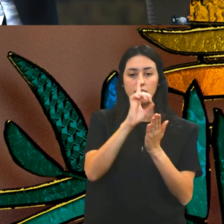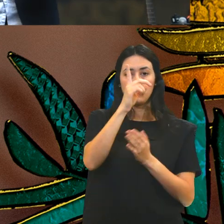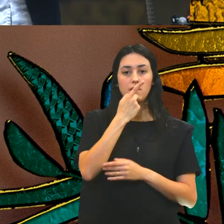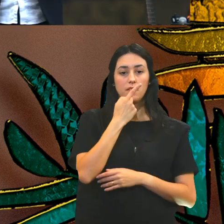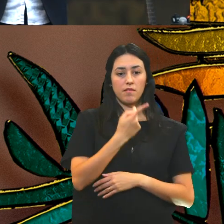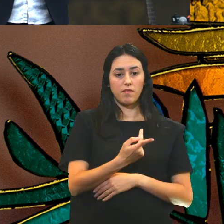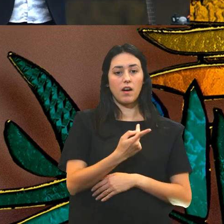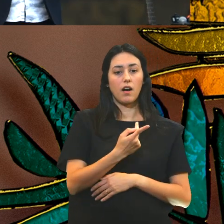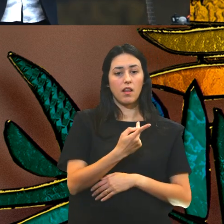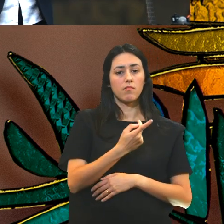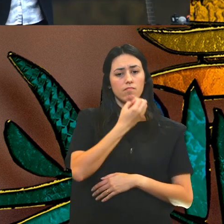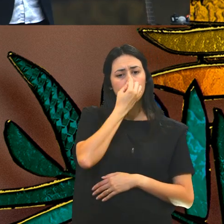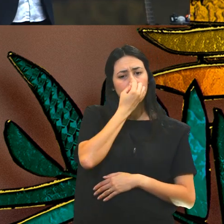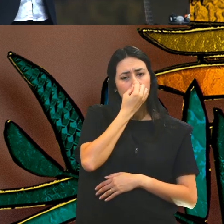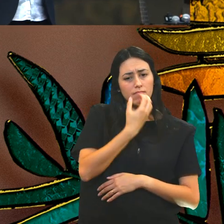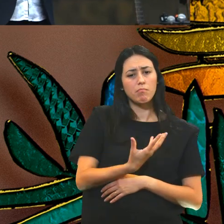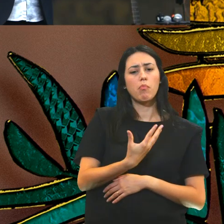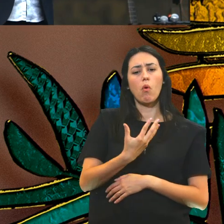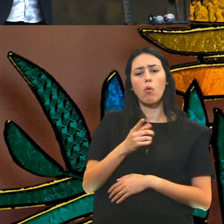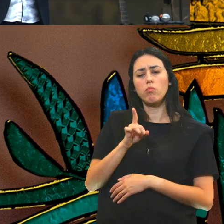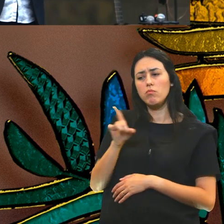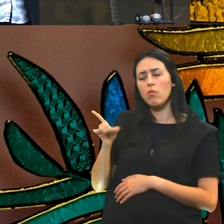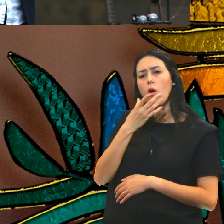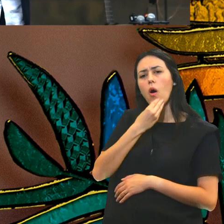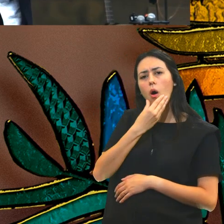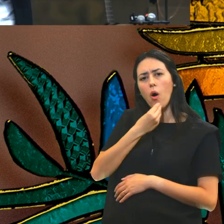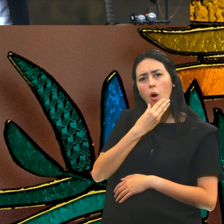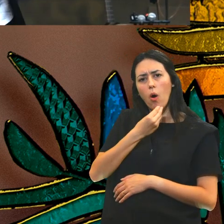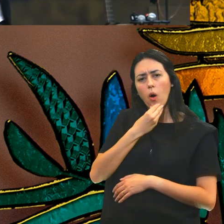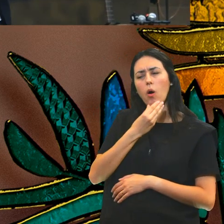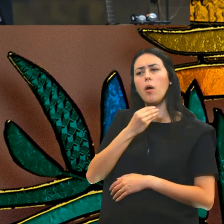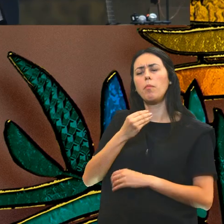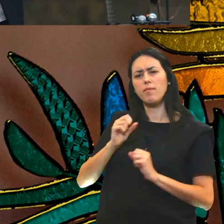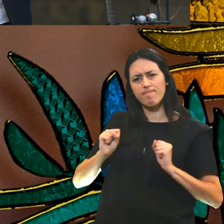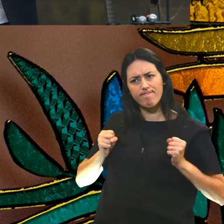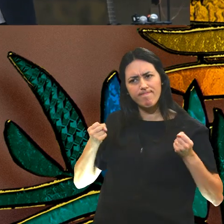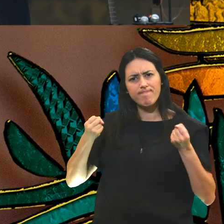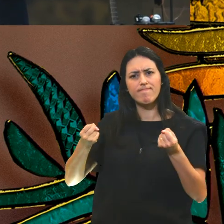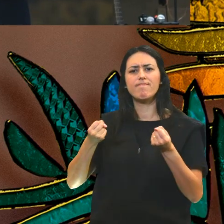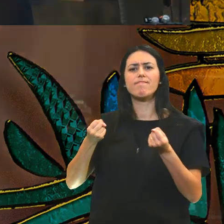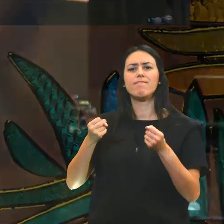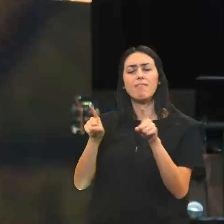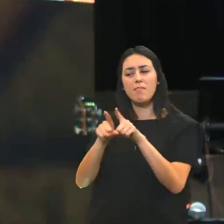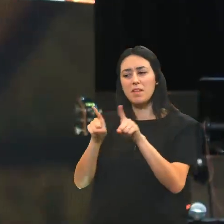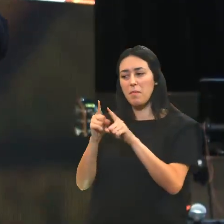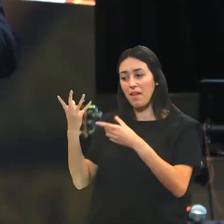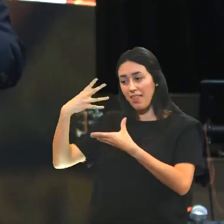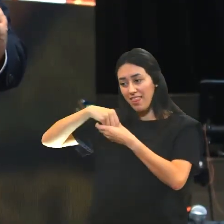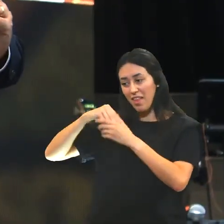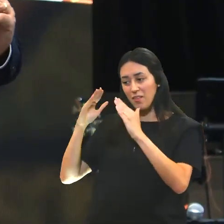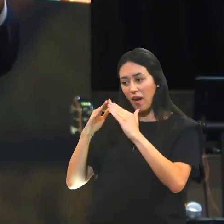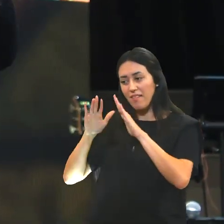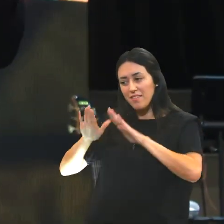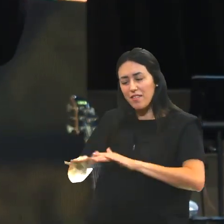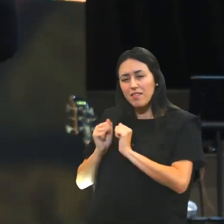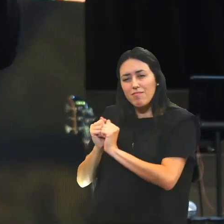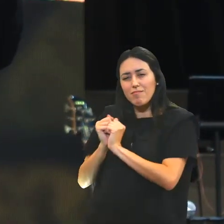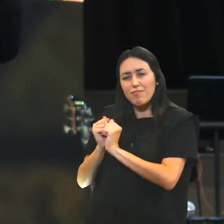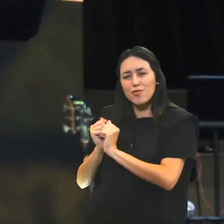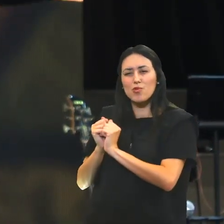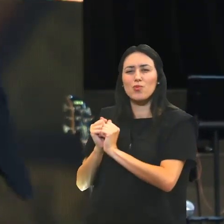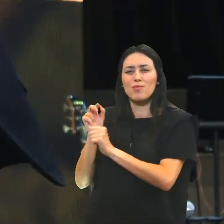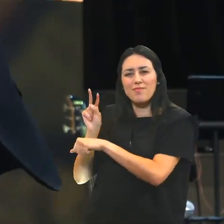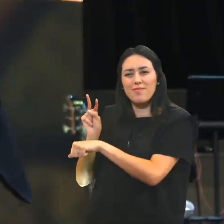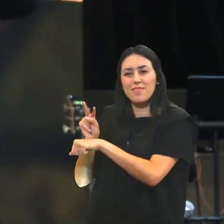cheia deles. É verdade. É gostoso estar com todo mundo dentro de casa. Mas flecha não foi feita